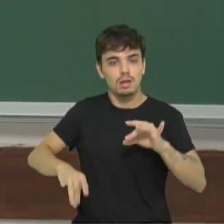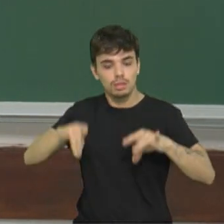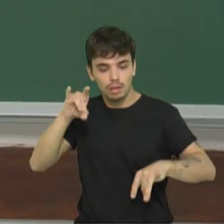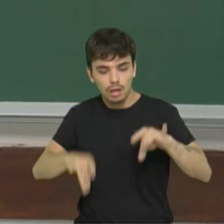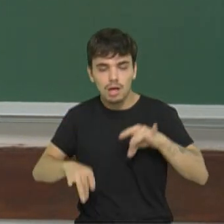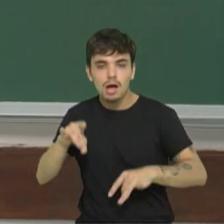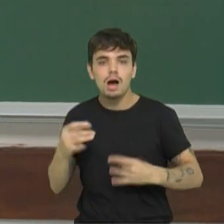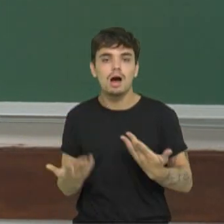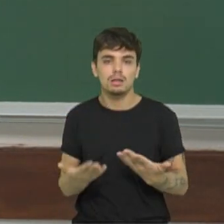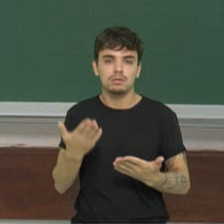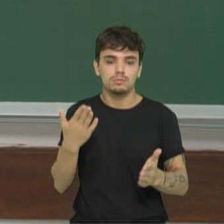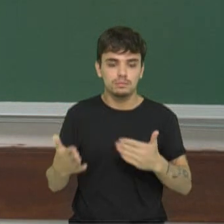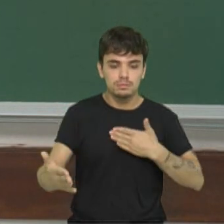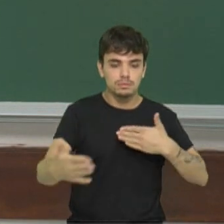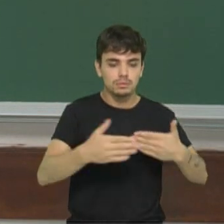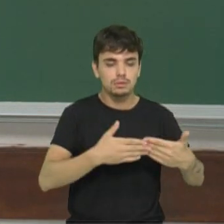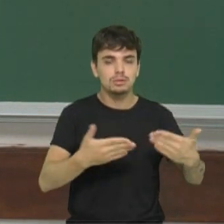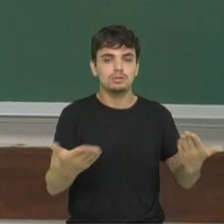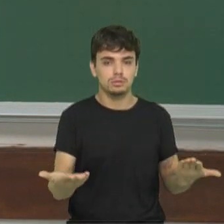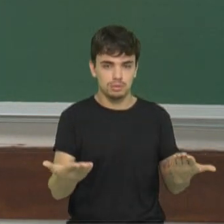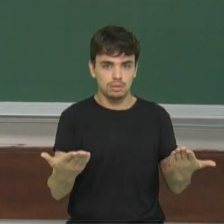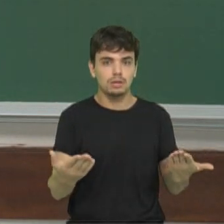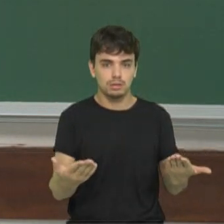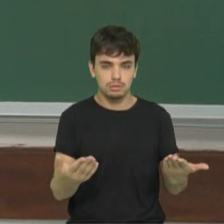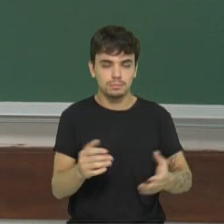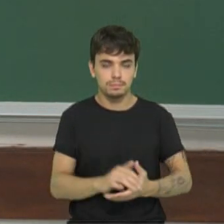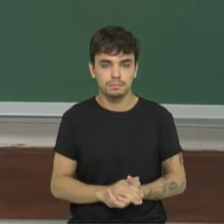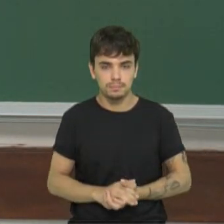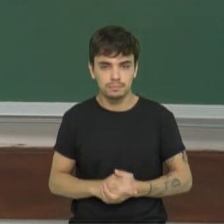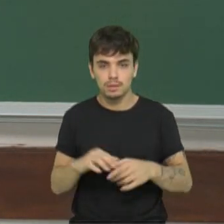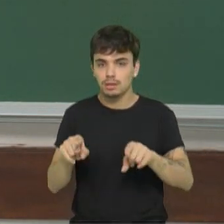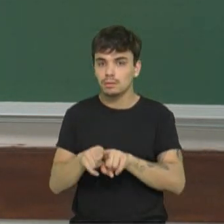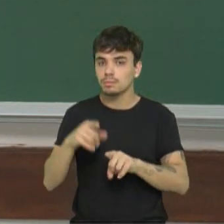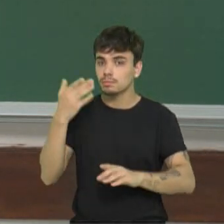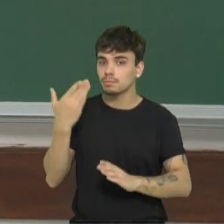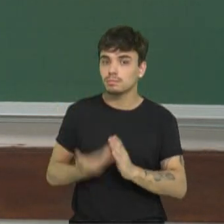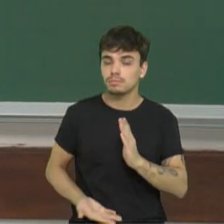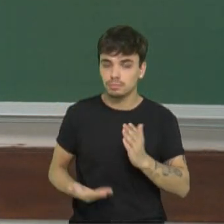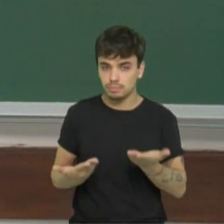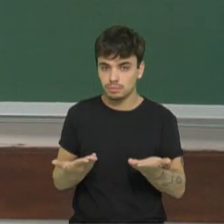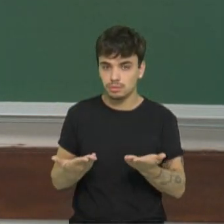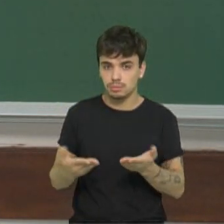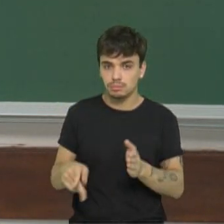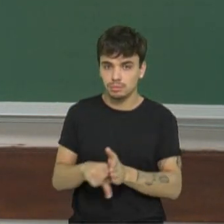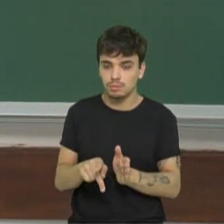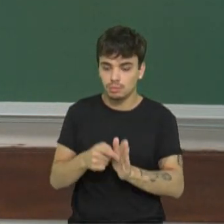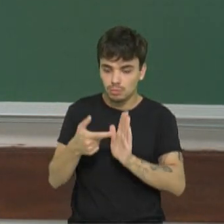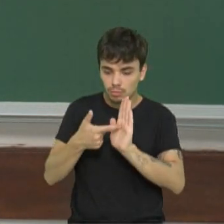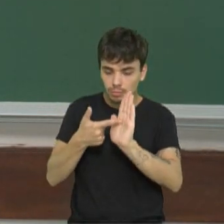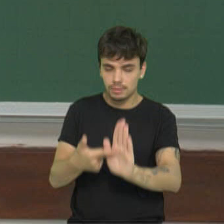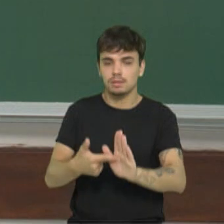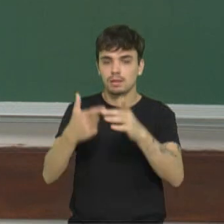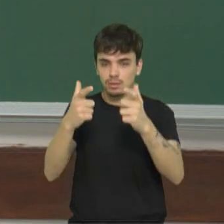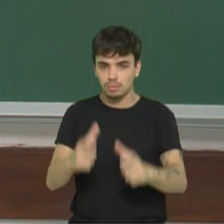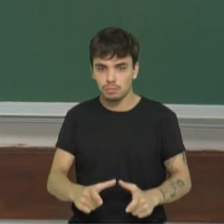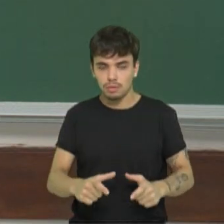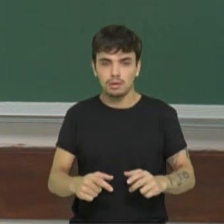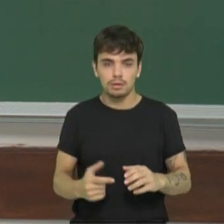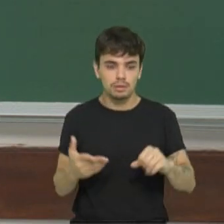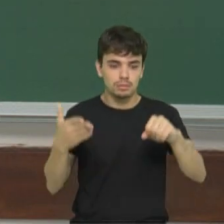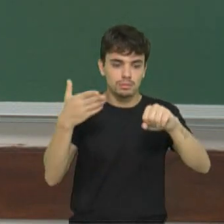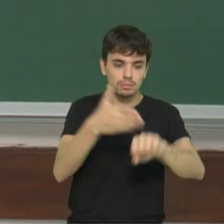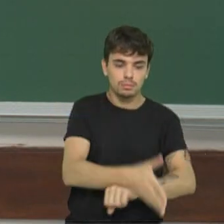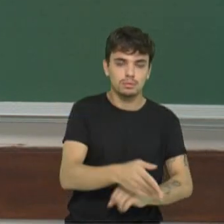né? Fecharam, os artistas perderam o seu local de apresentação e acabaram indo para